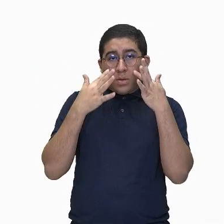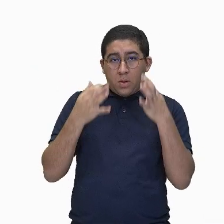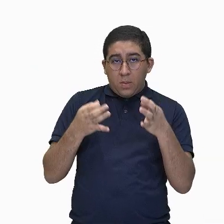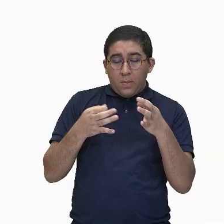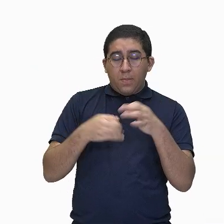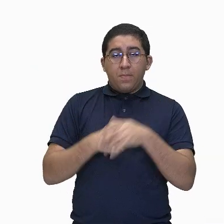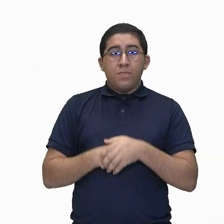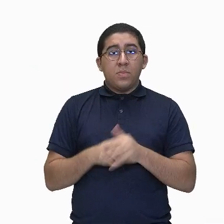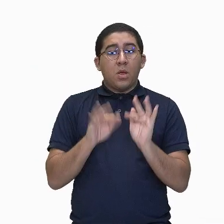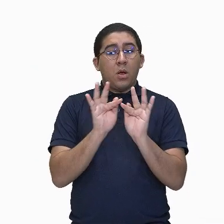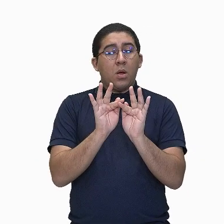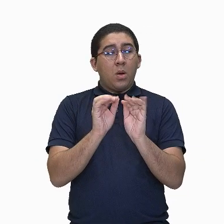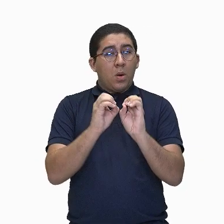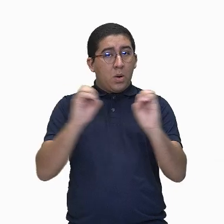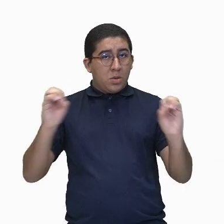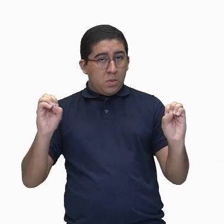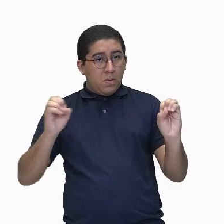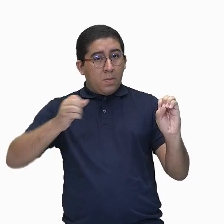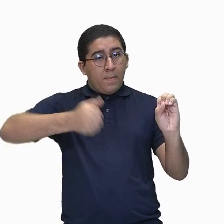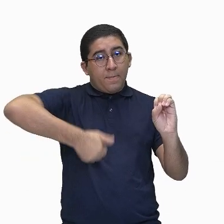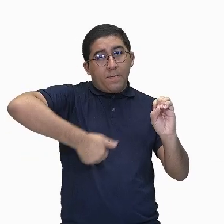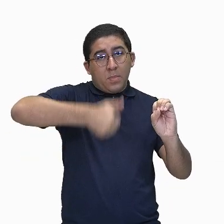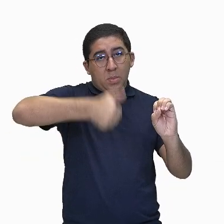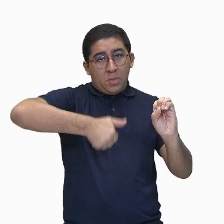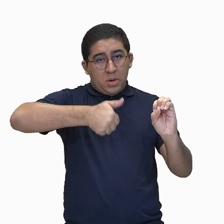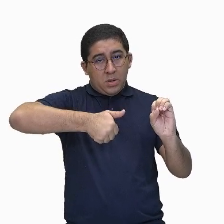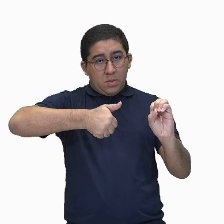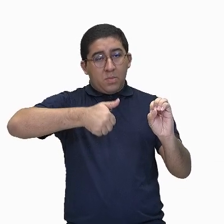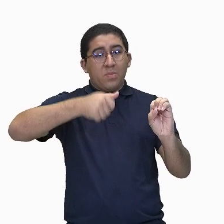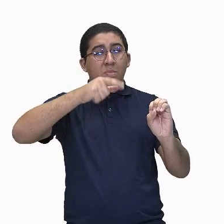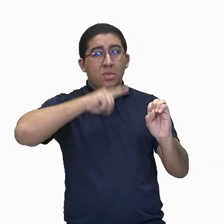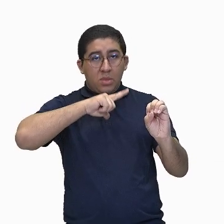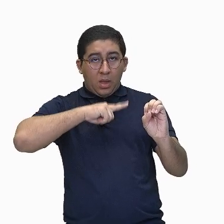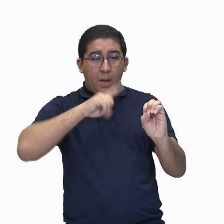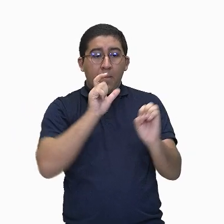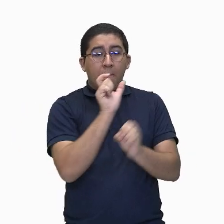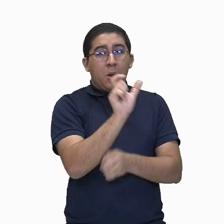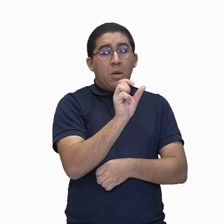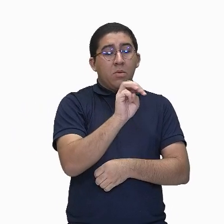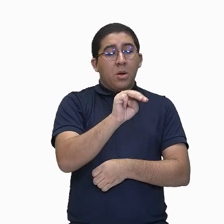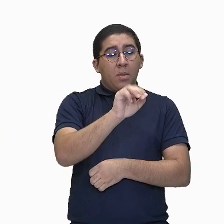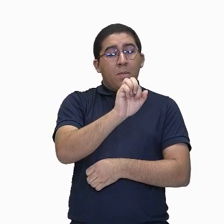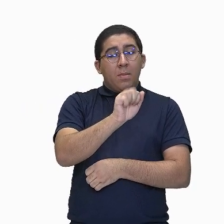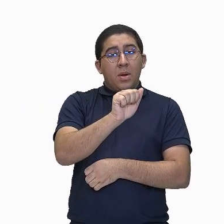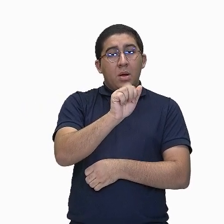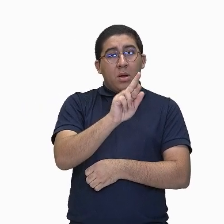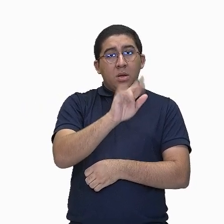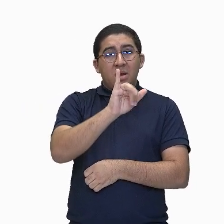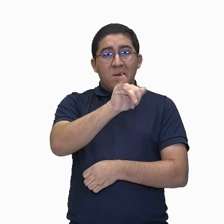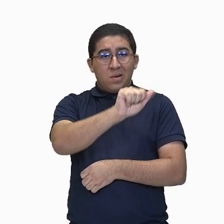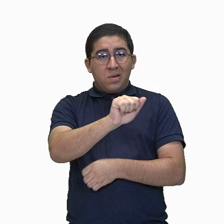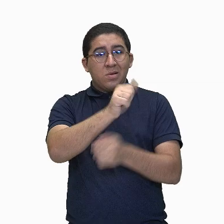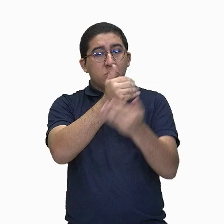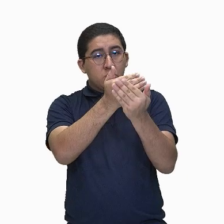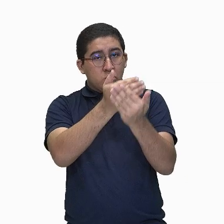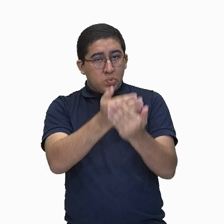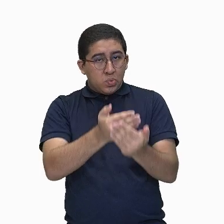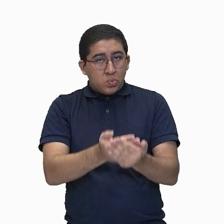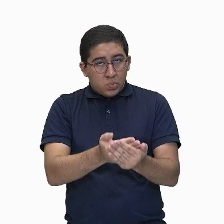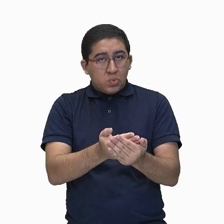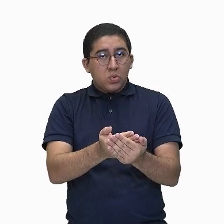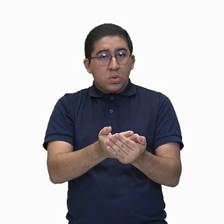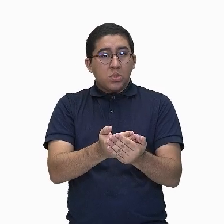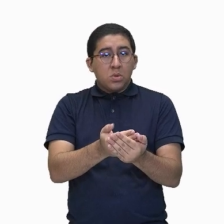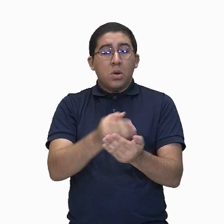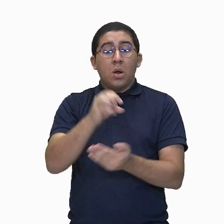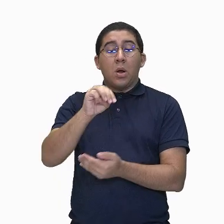a primeira oração tem o Maria estuda muito, certo? Então, eu tenho uma primeira oração caracterizada pelo verbo